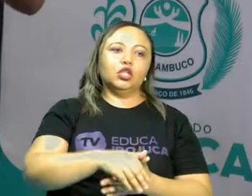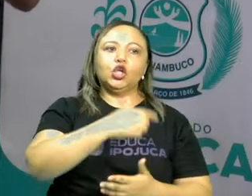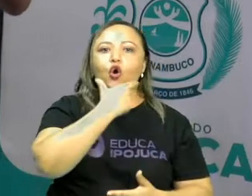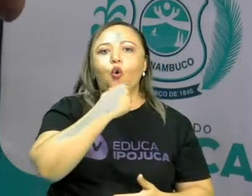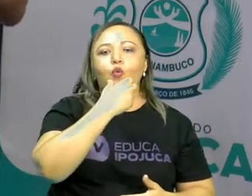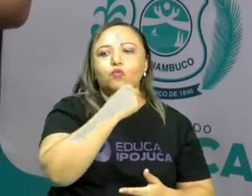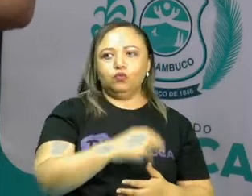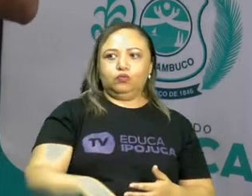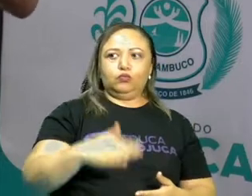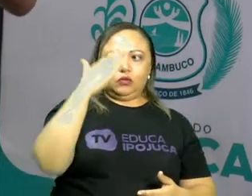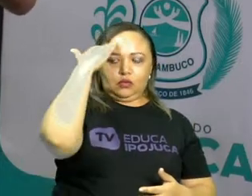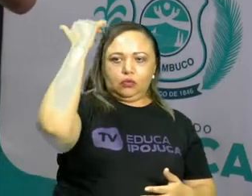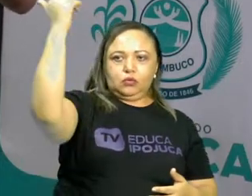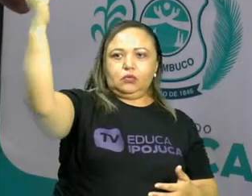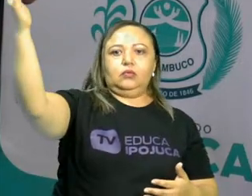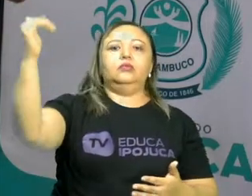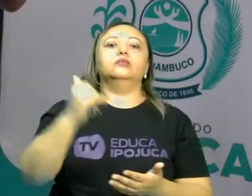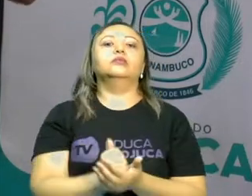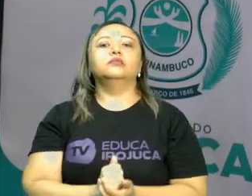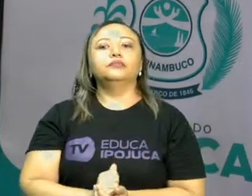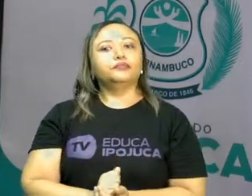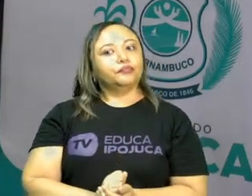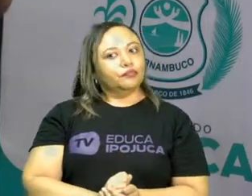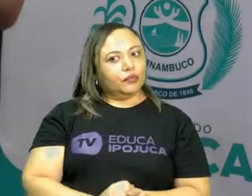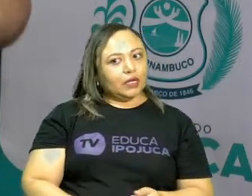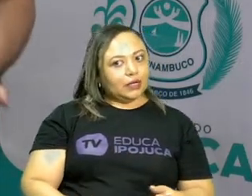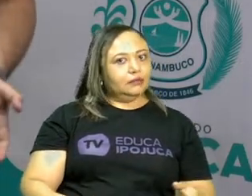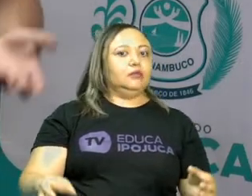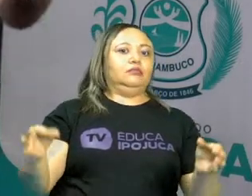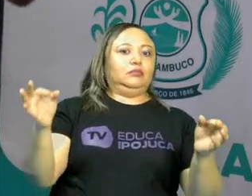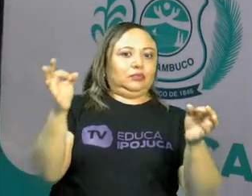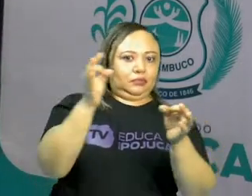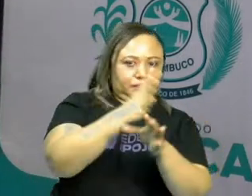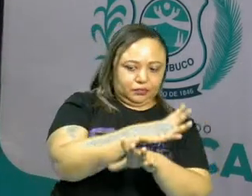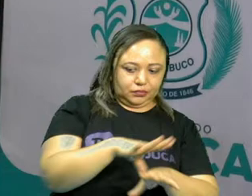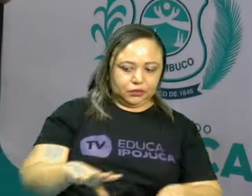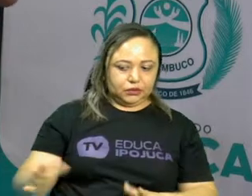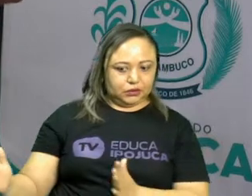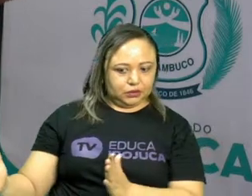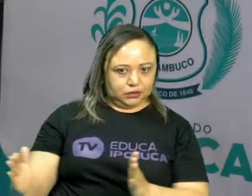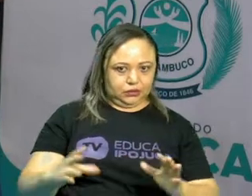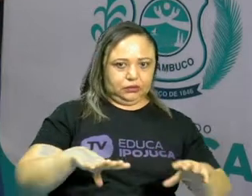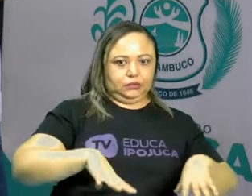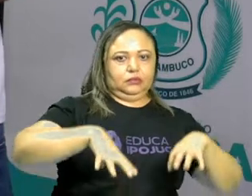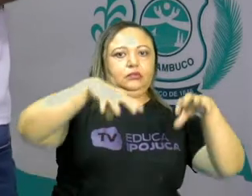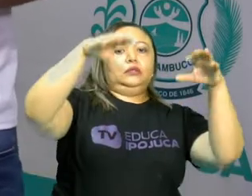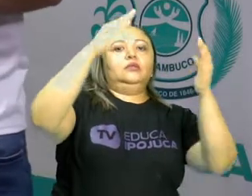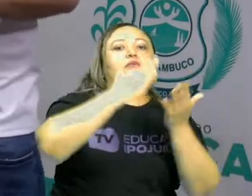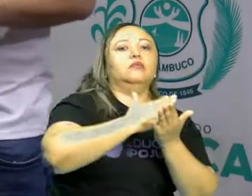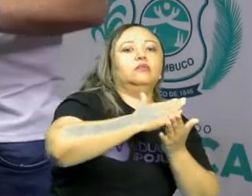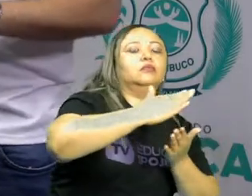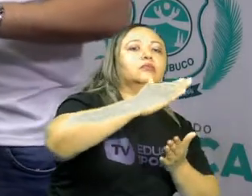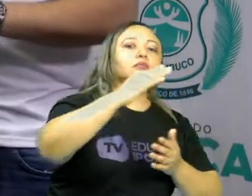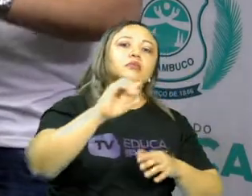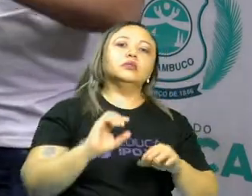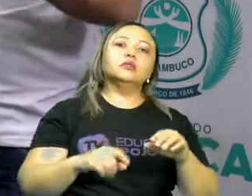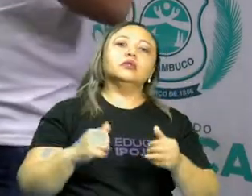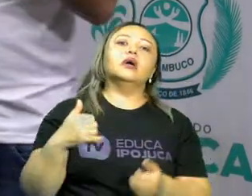também vai marcar o fim da Idade Média eo início da idade moderna